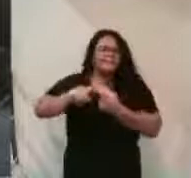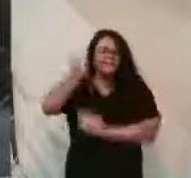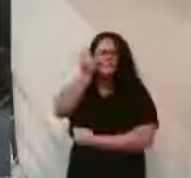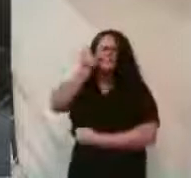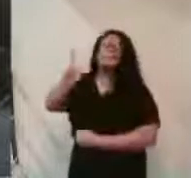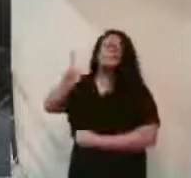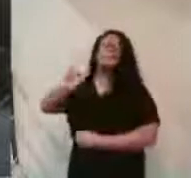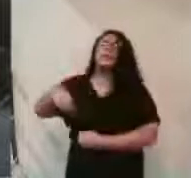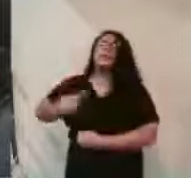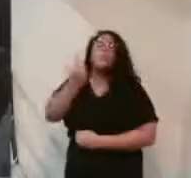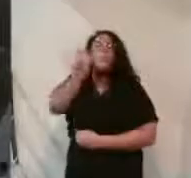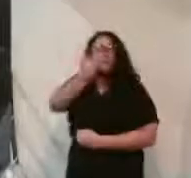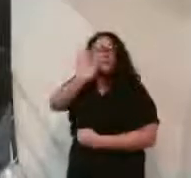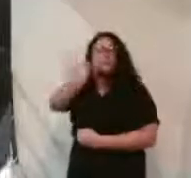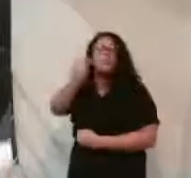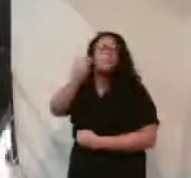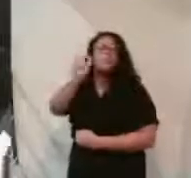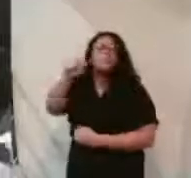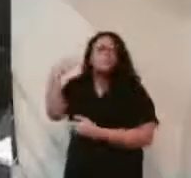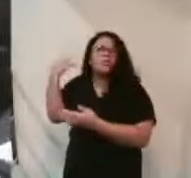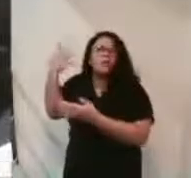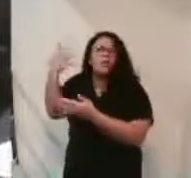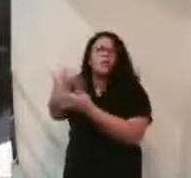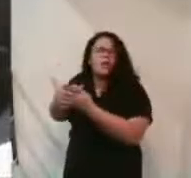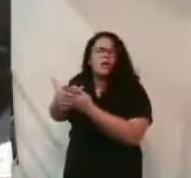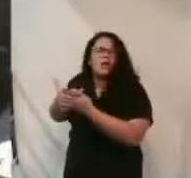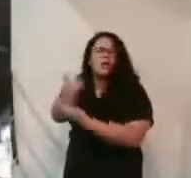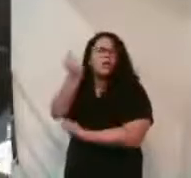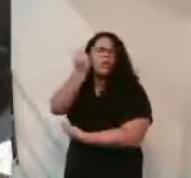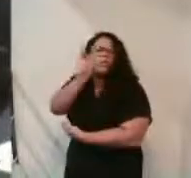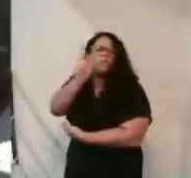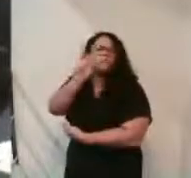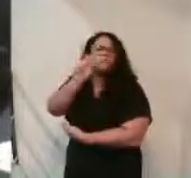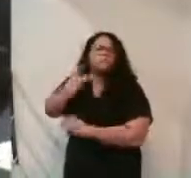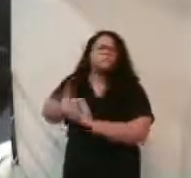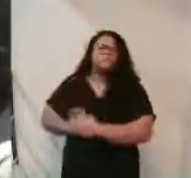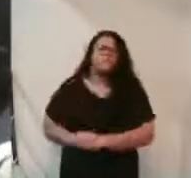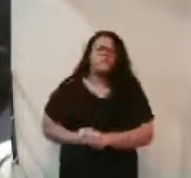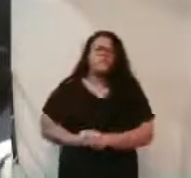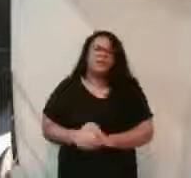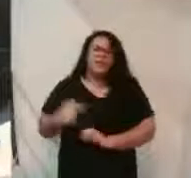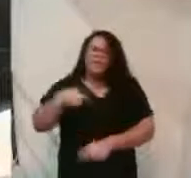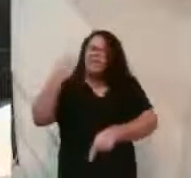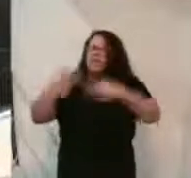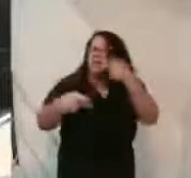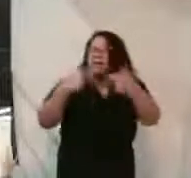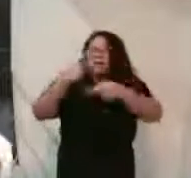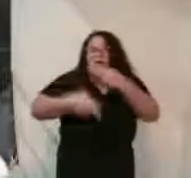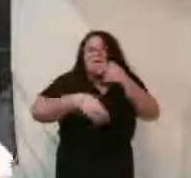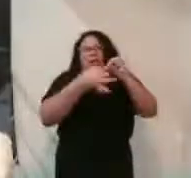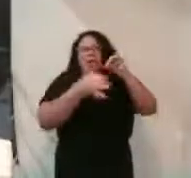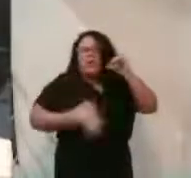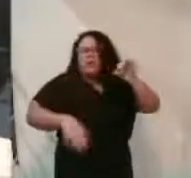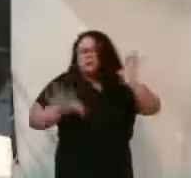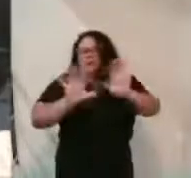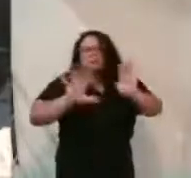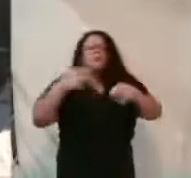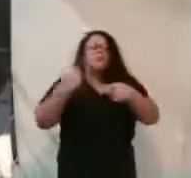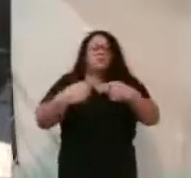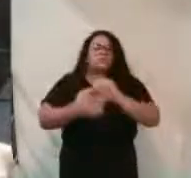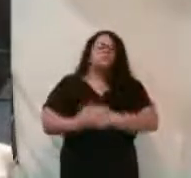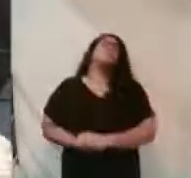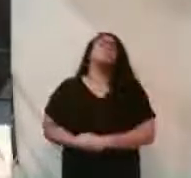foi tão falado, não quero me demorar nesse slide, porque a Política Nacional de Resíduos Sólidos ela